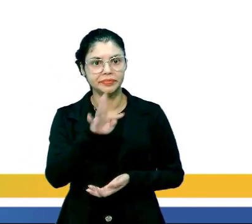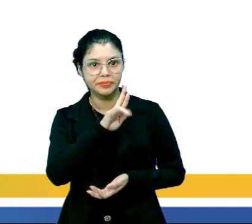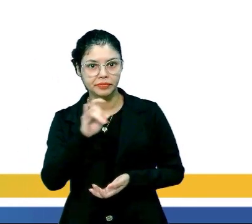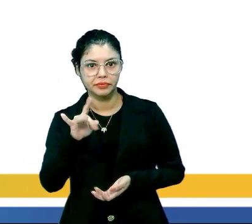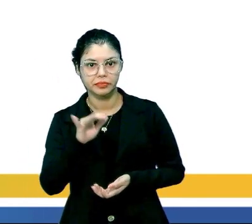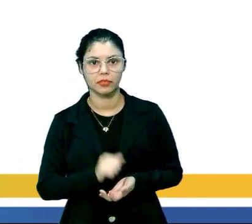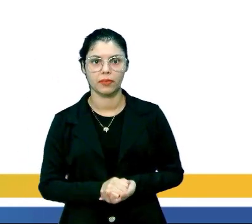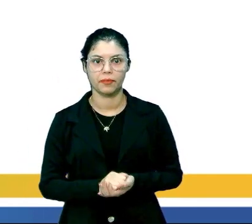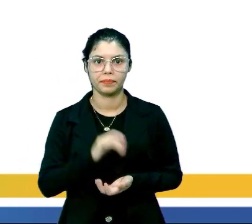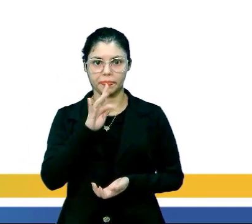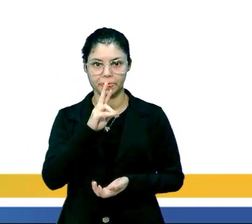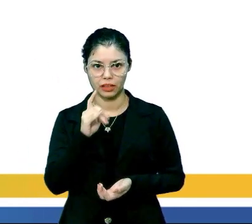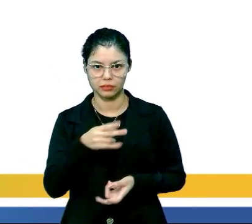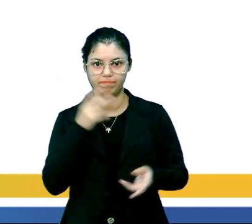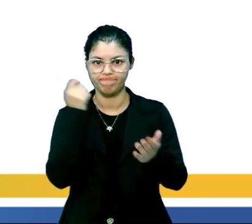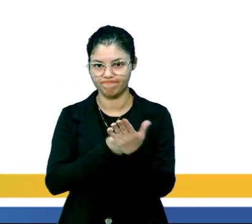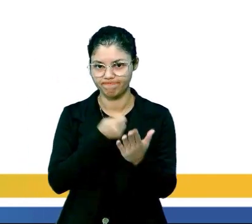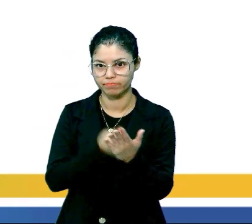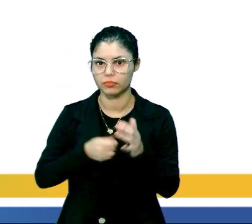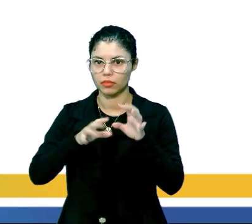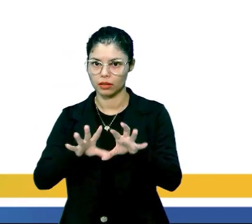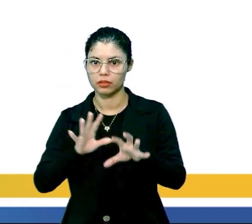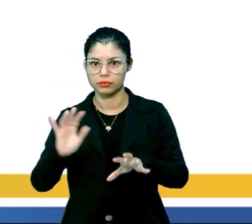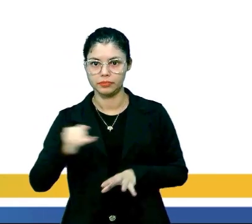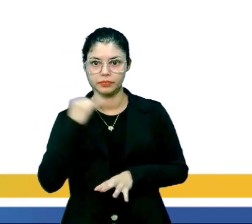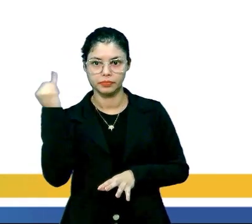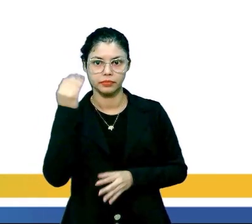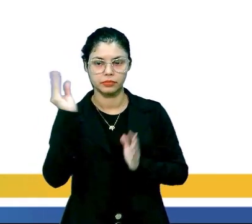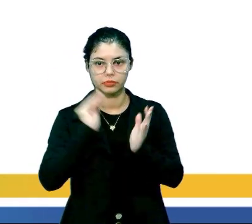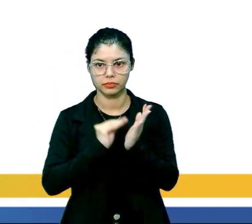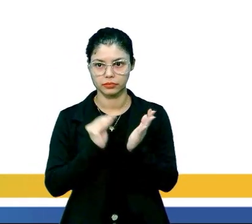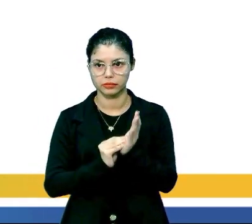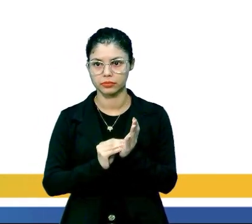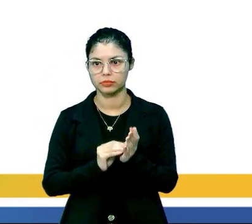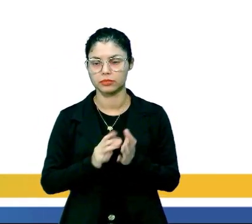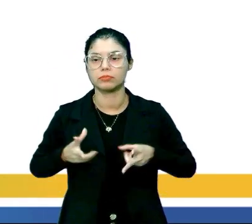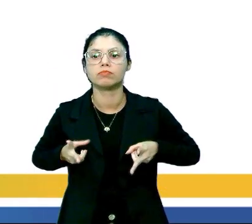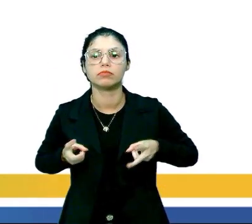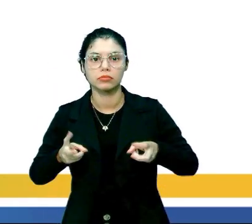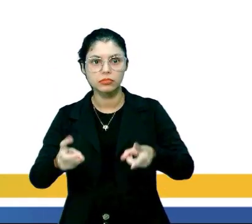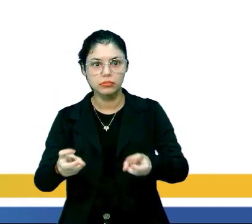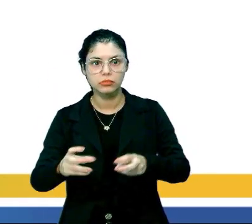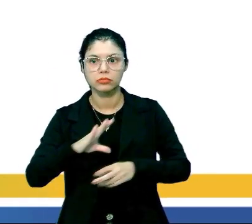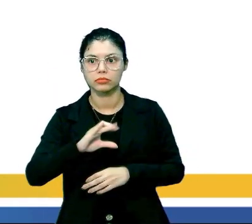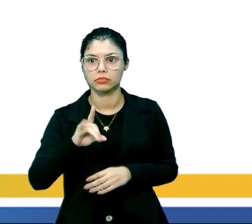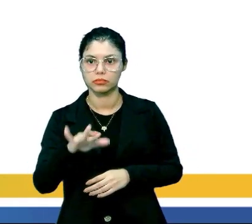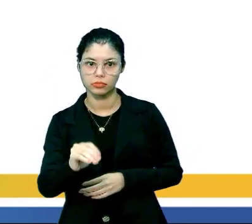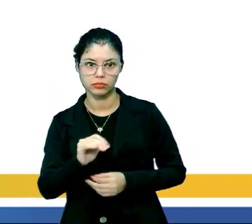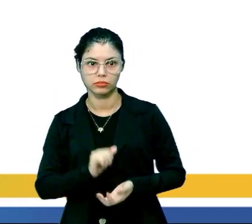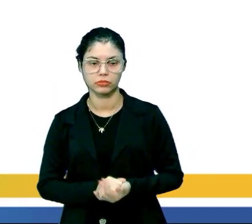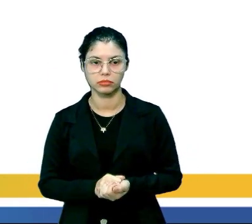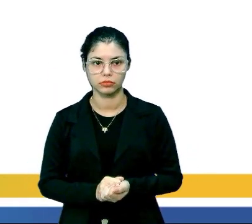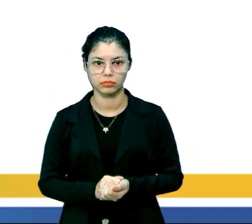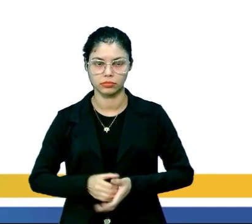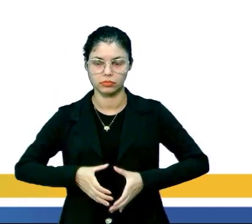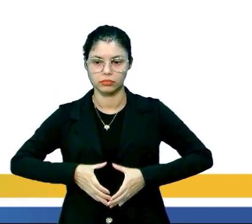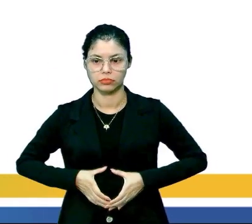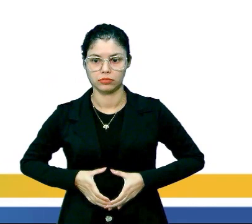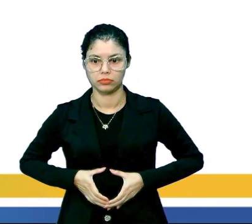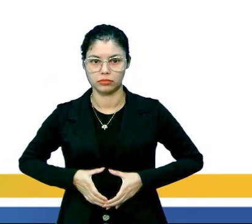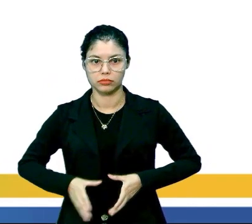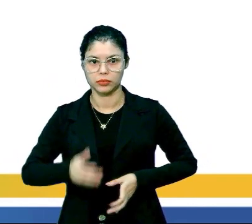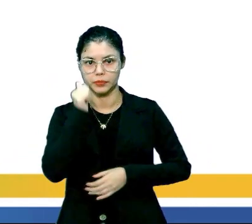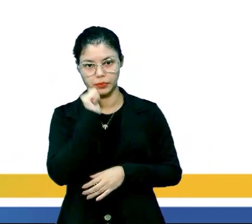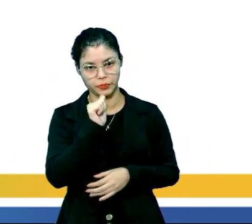de verrugas e infecções persistentes, sendo o principal fator ambiental do câncer de colo de útero nas